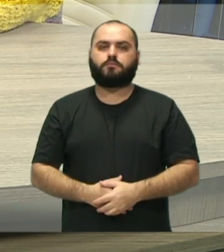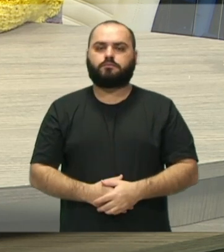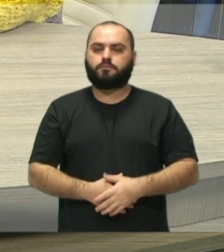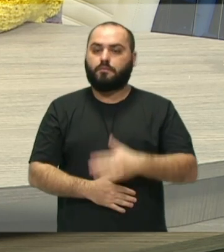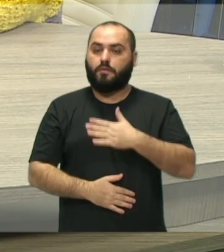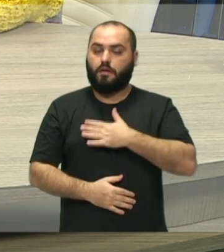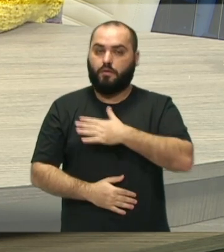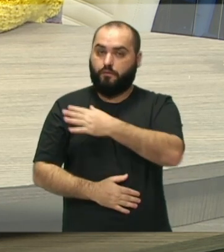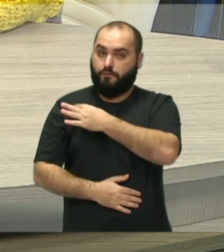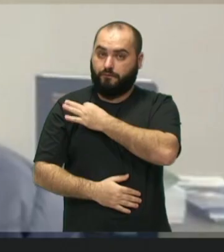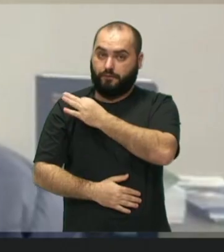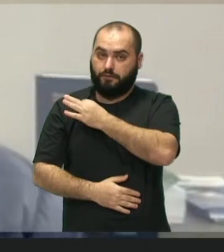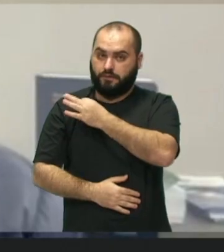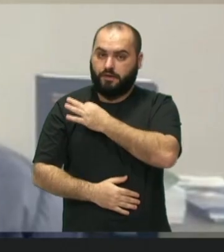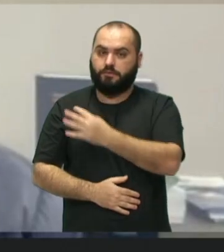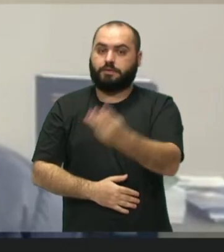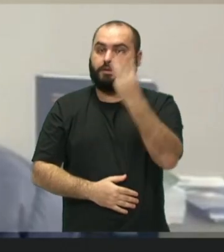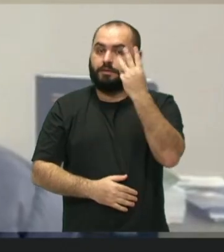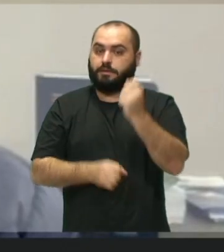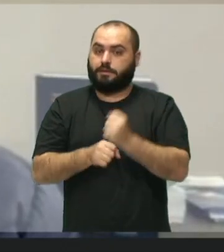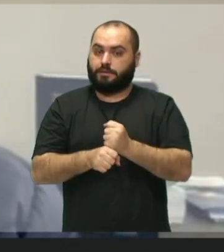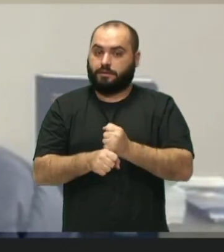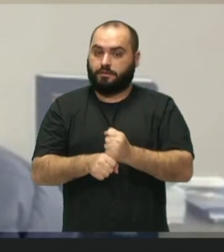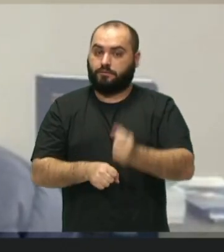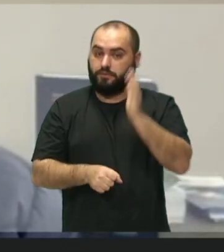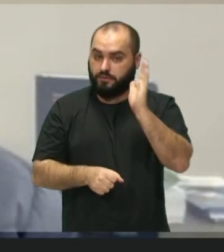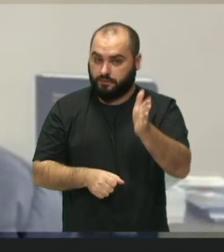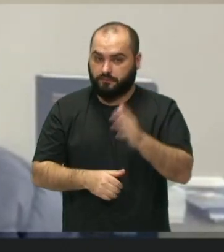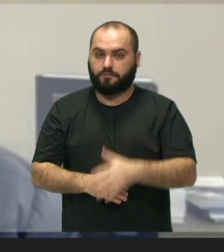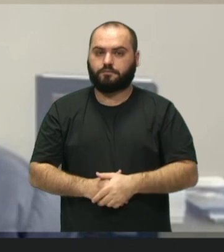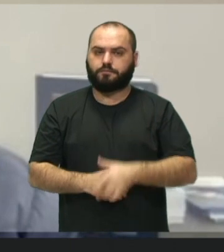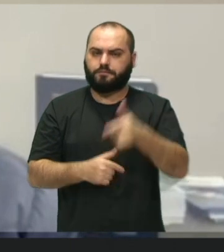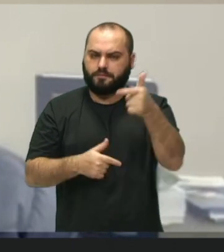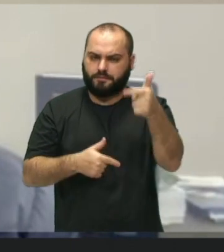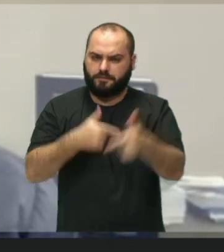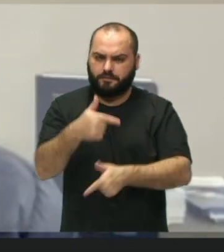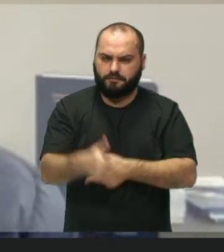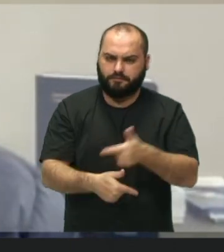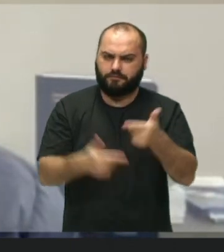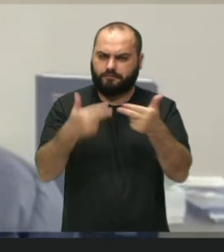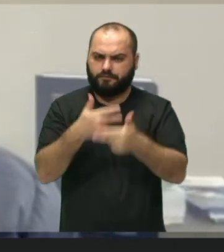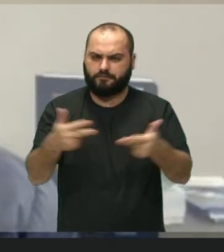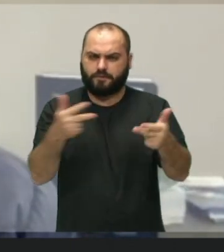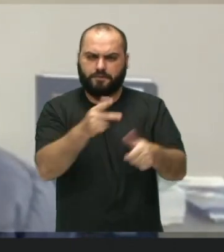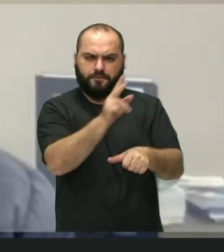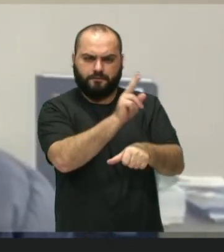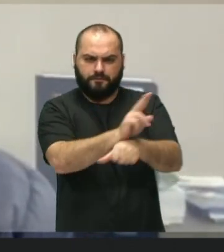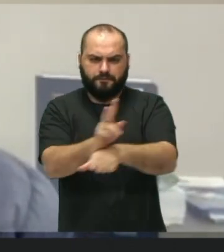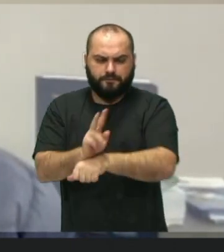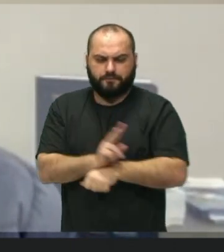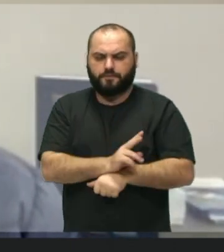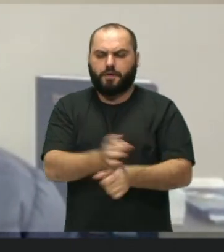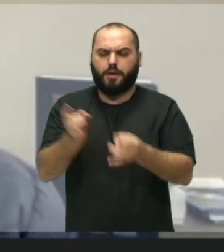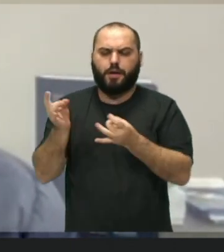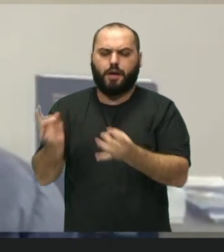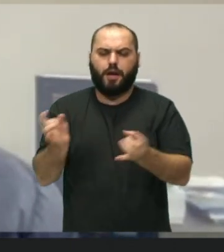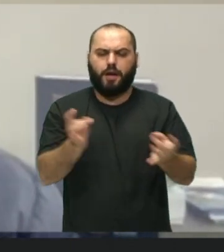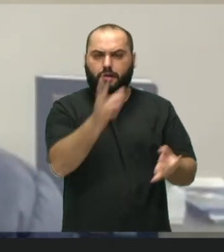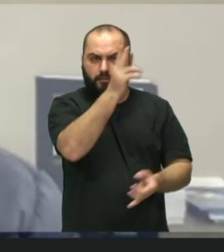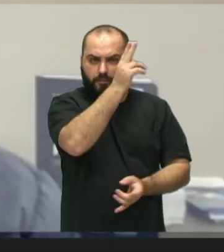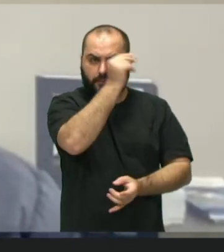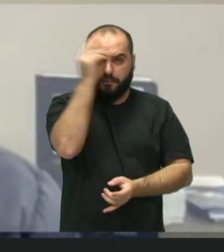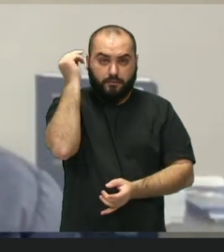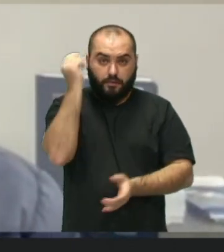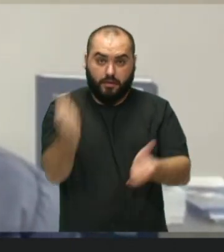Observatório Social há 3 anos, né, desenvolvendo atividades aí de monitoramento de gastos públicos, inaugurando muitos